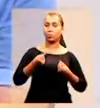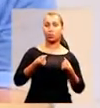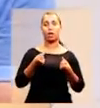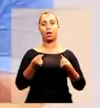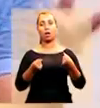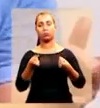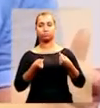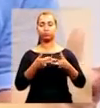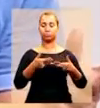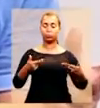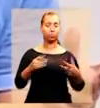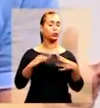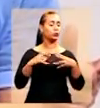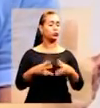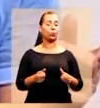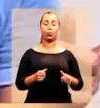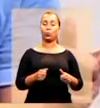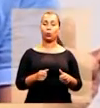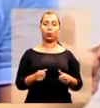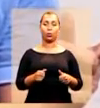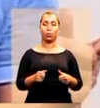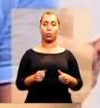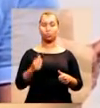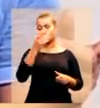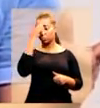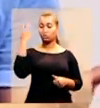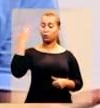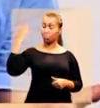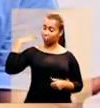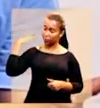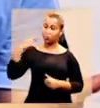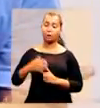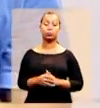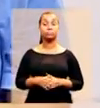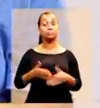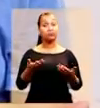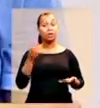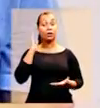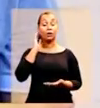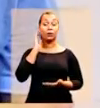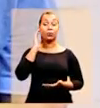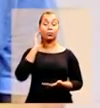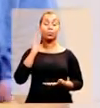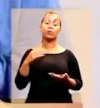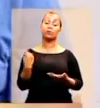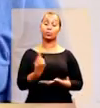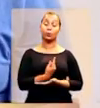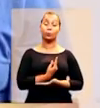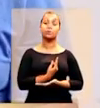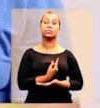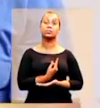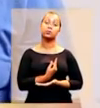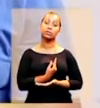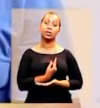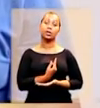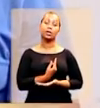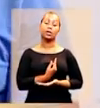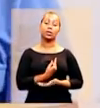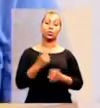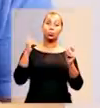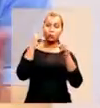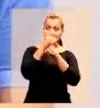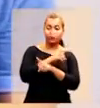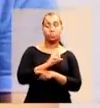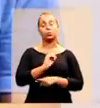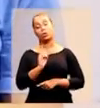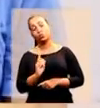o automóvel, as coisas todas das populações de 20 milhões de anos atrás. É isso, cara. Assim, a gente,